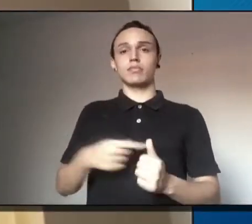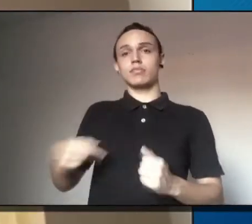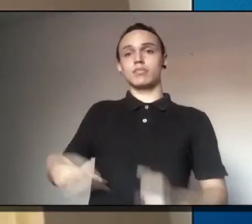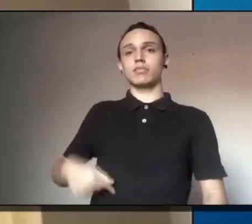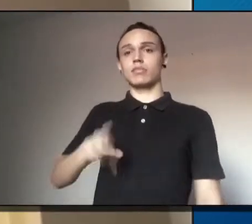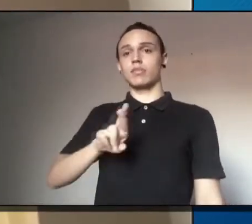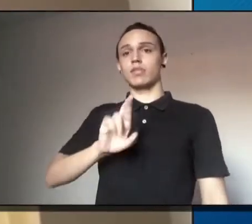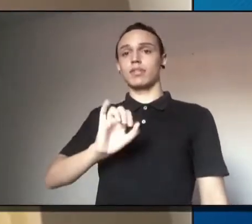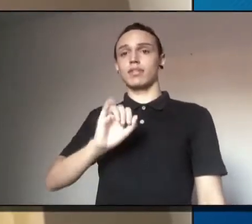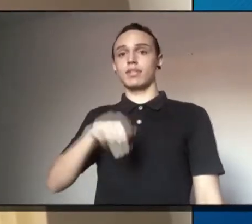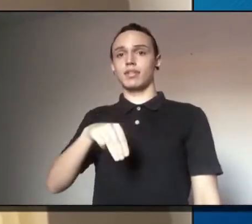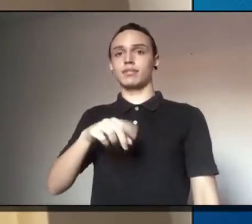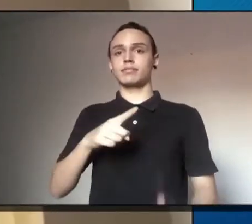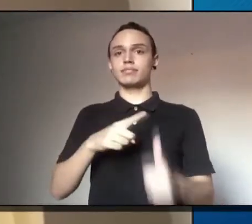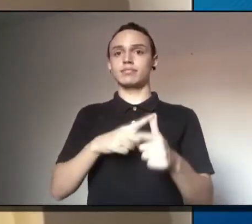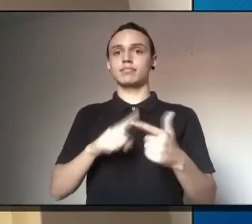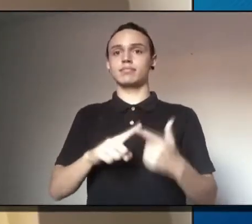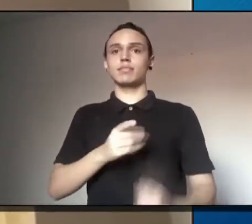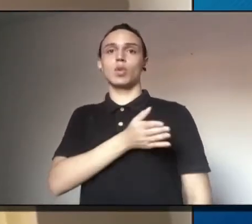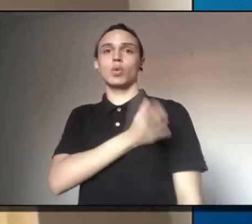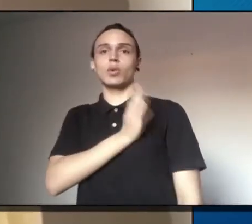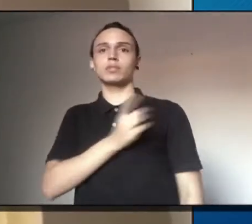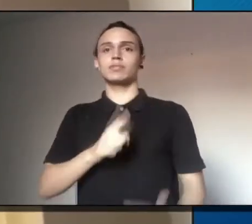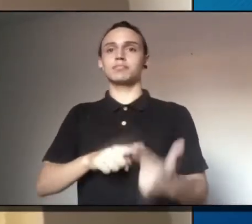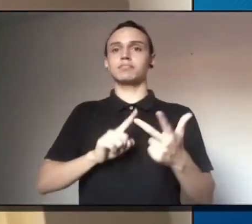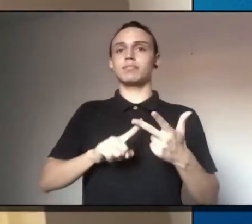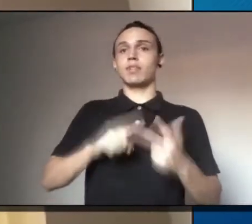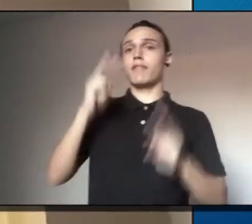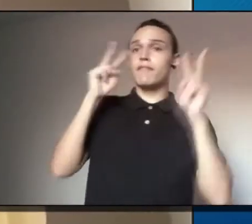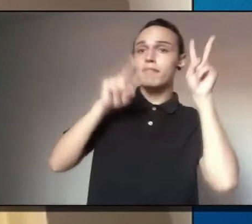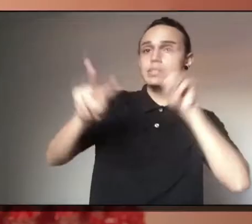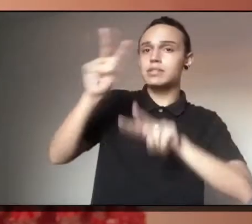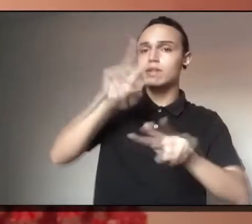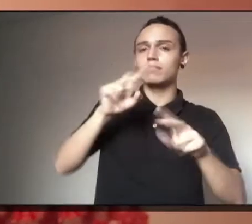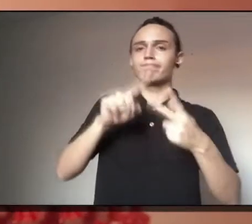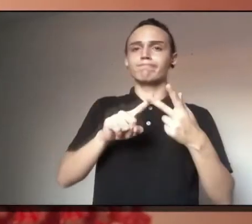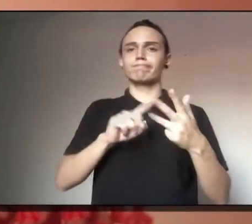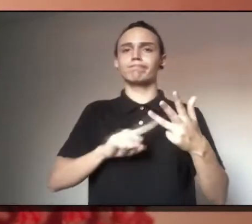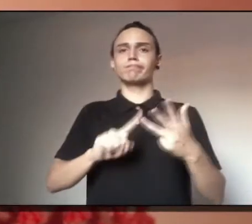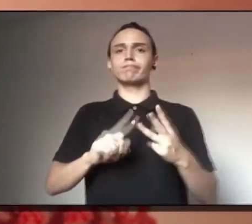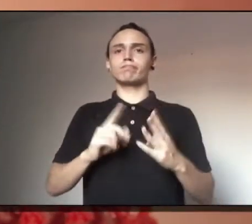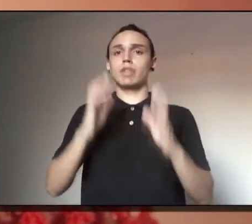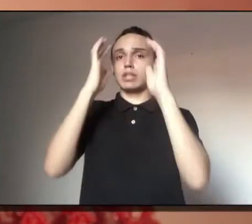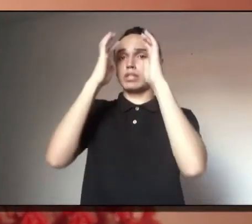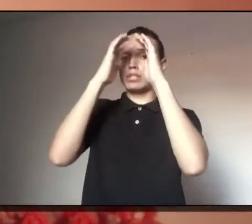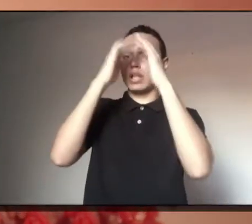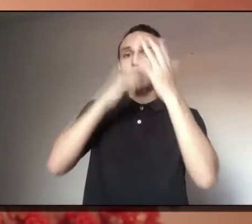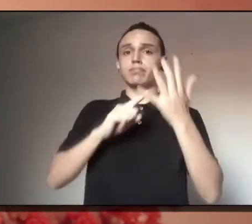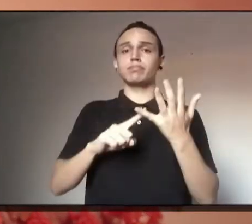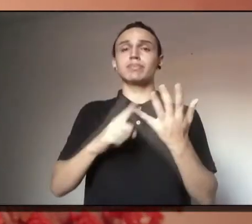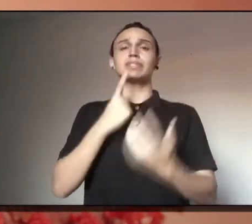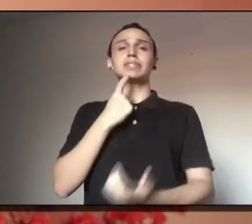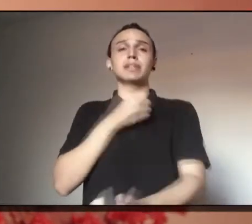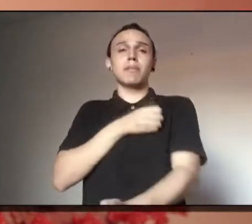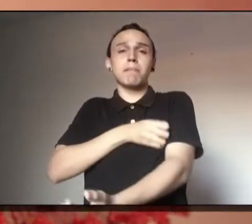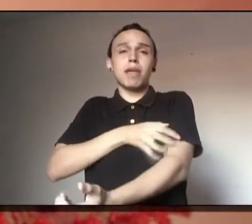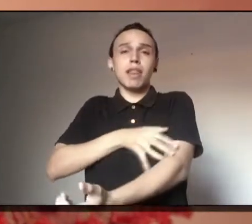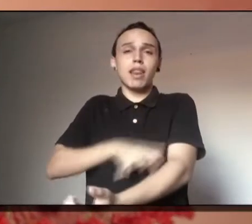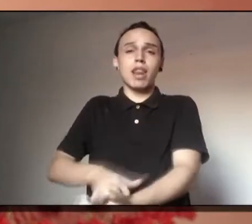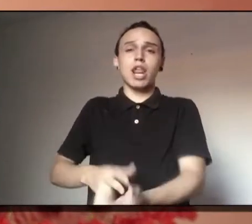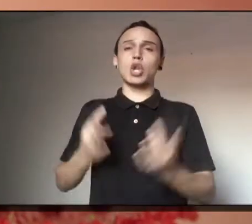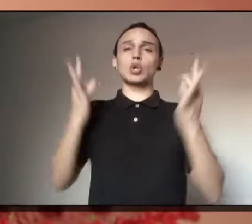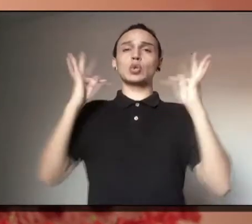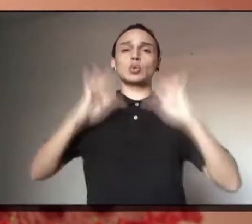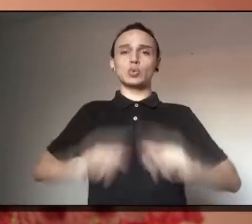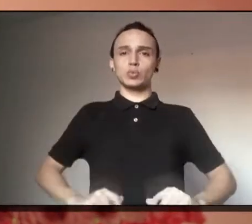a visão, o cérebro e todo o sistema circulatório. E aí, quando esse indivíduo contrai a Covid,